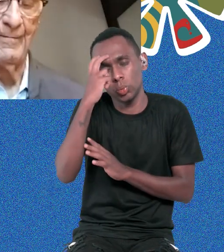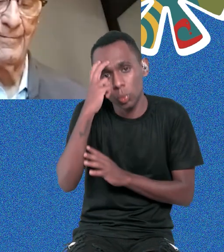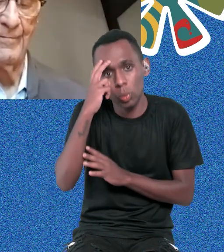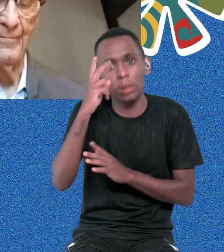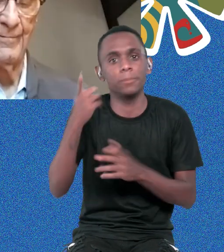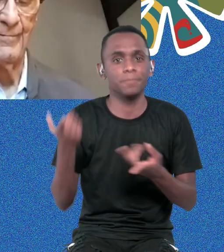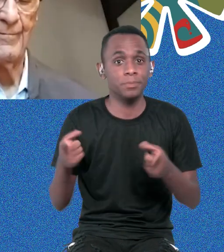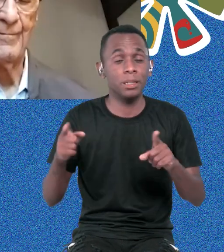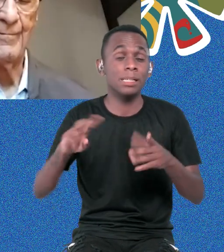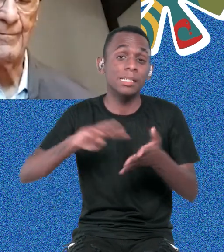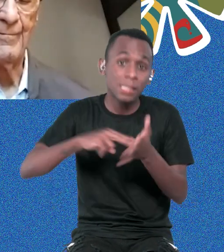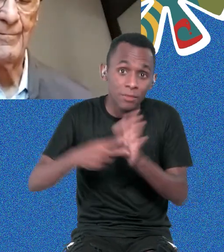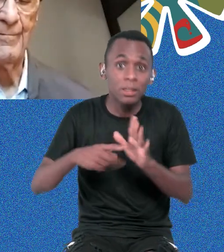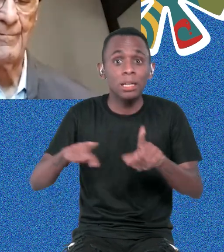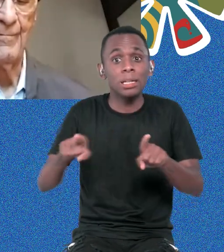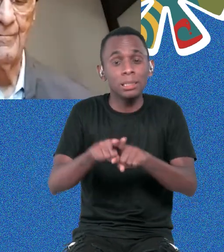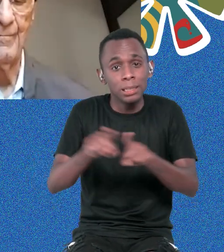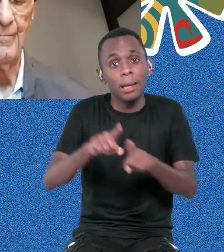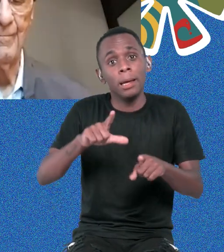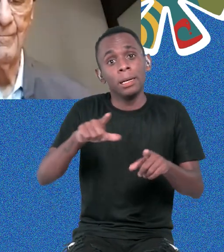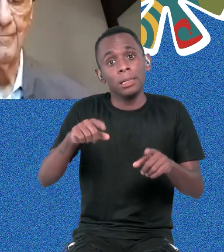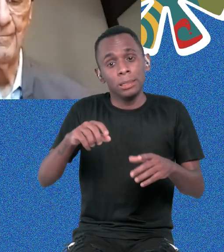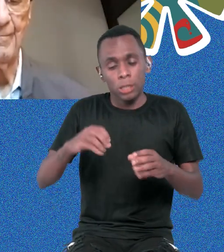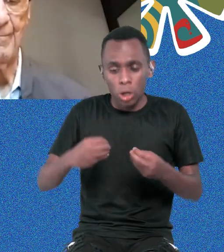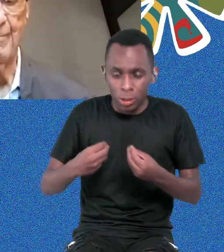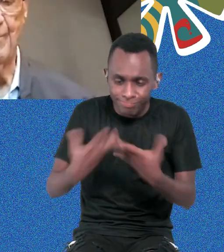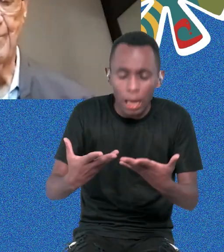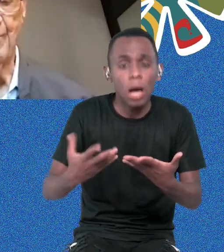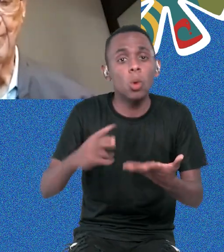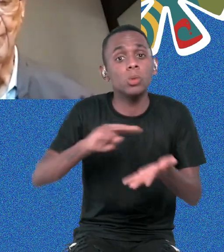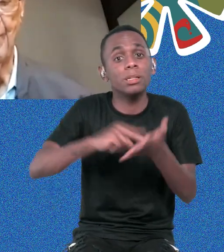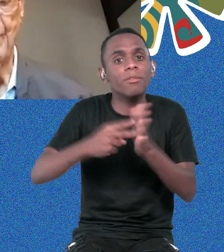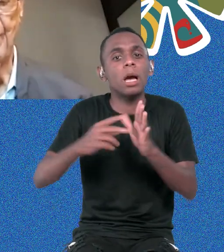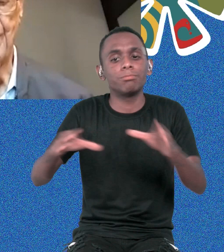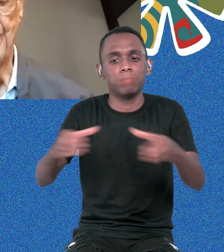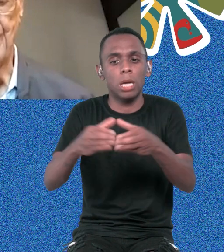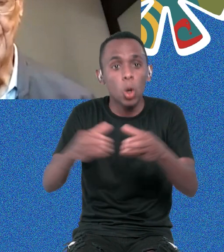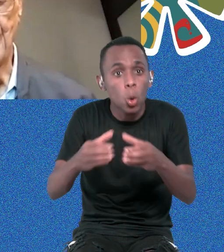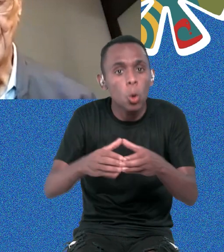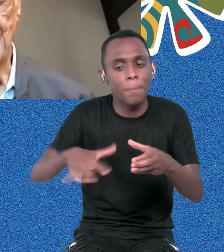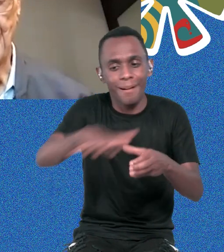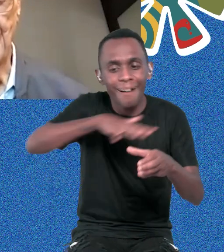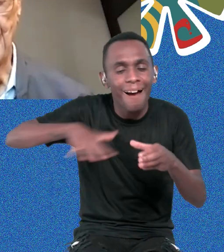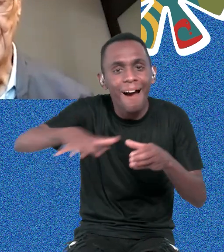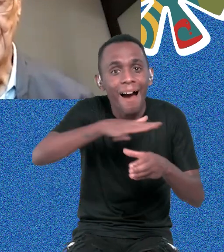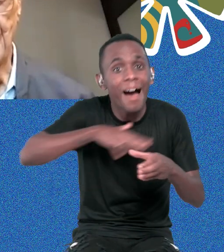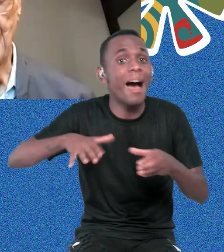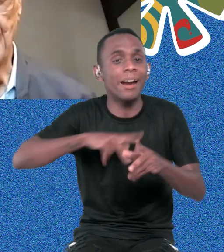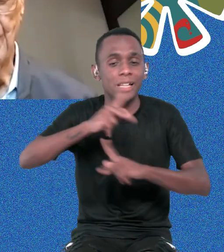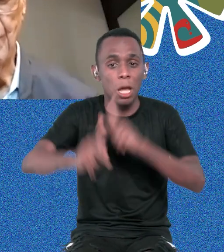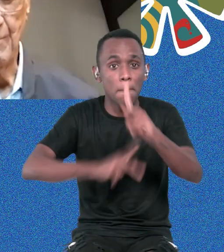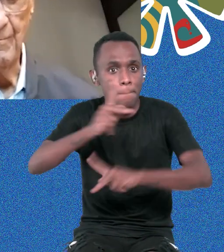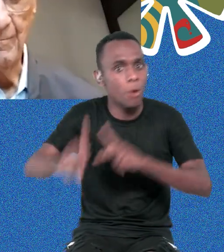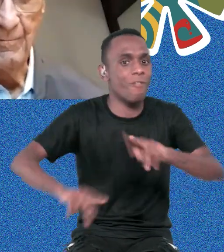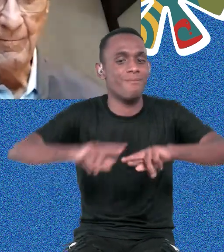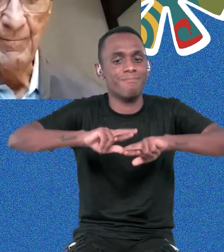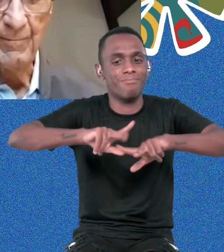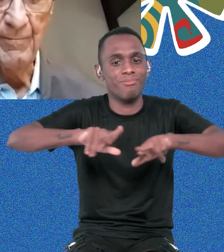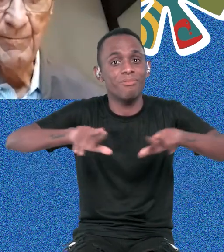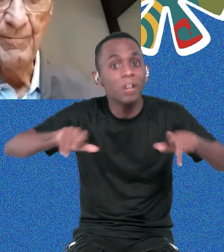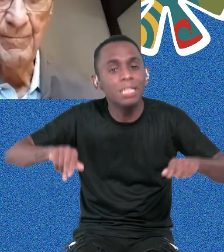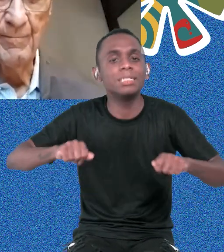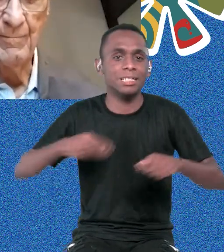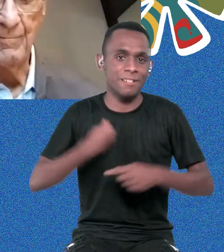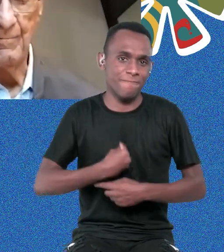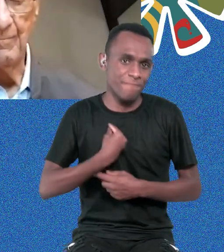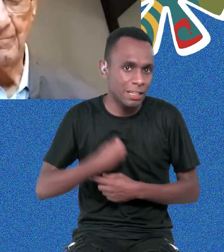cultura, que dá sentido àquele coletivo, àquela comunidade, né, e àquela